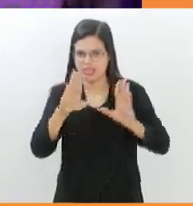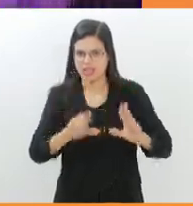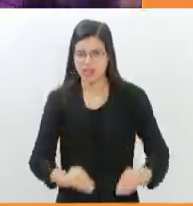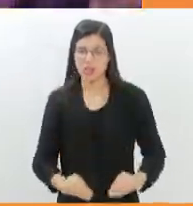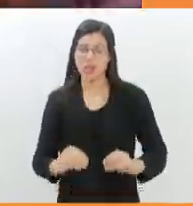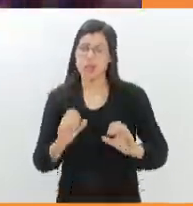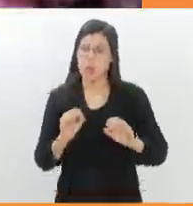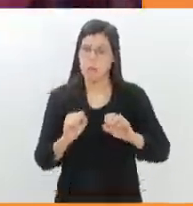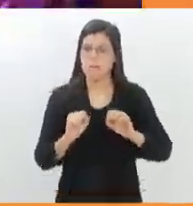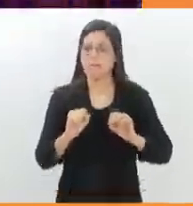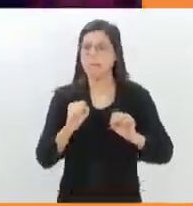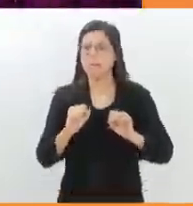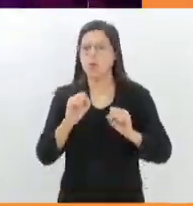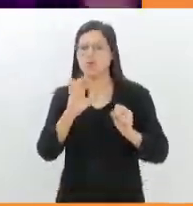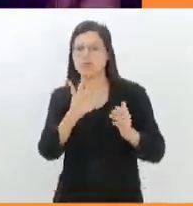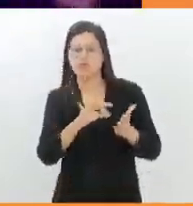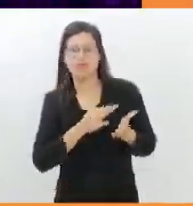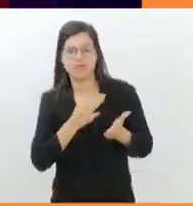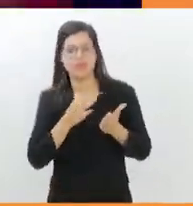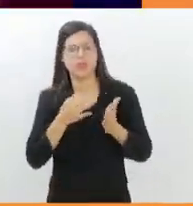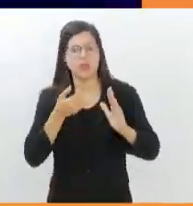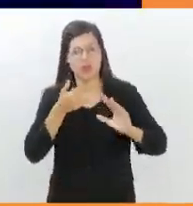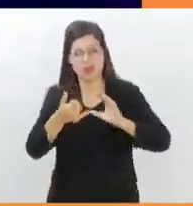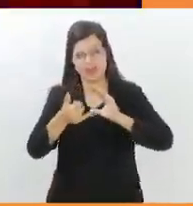reservas podem ser feitas pelo WhatsApp